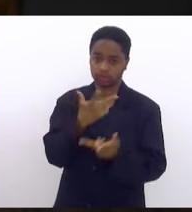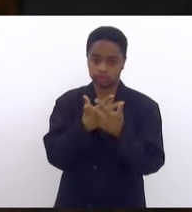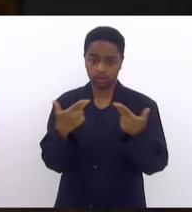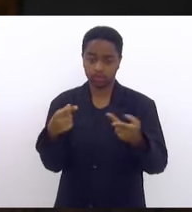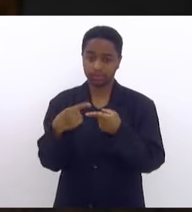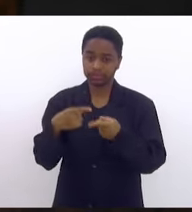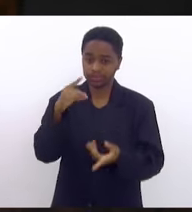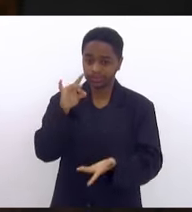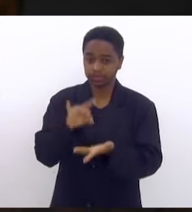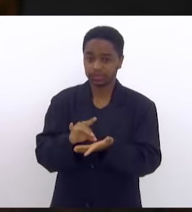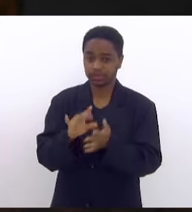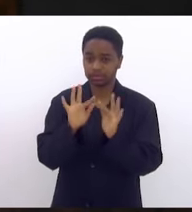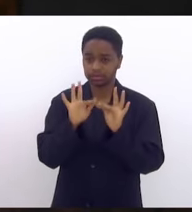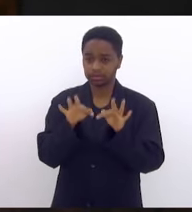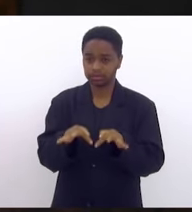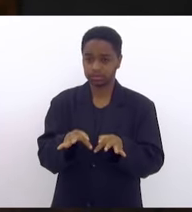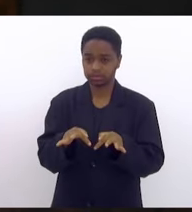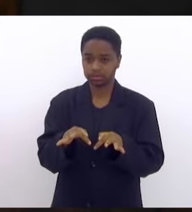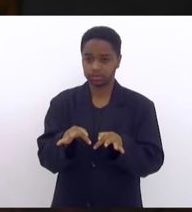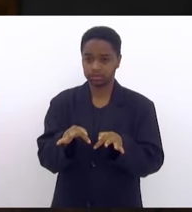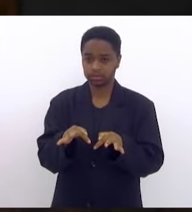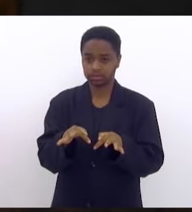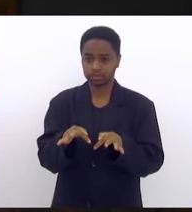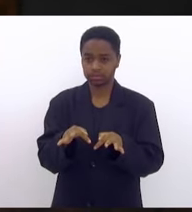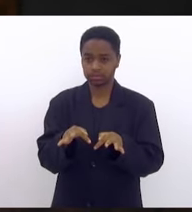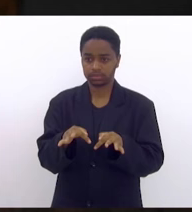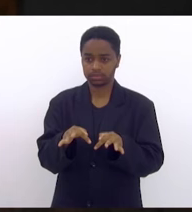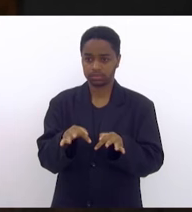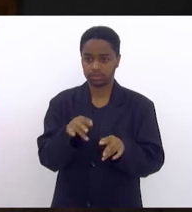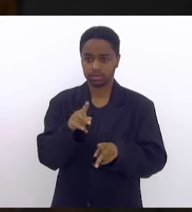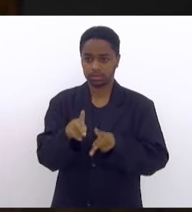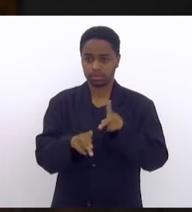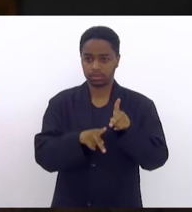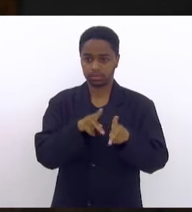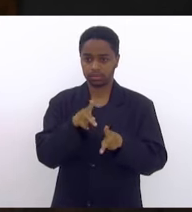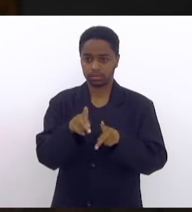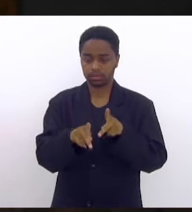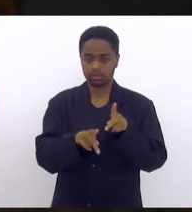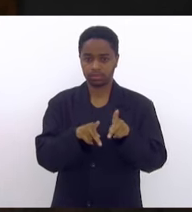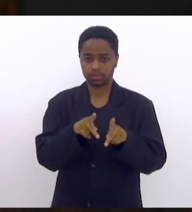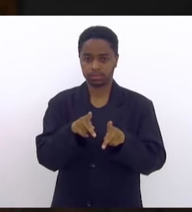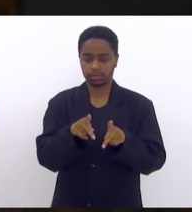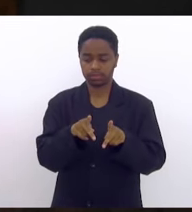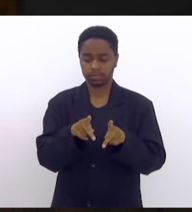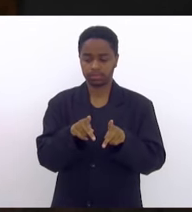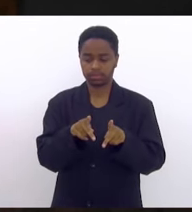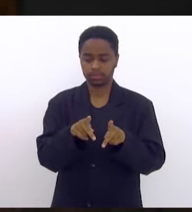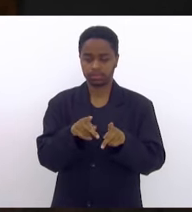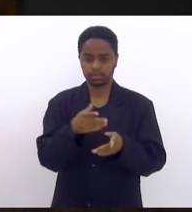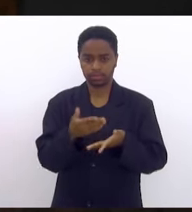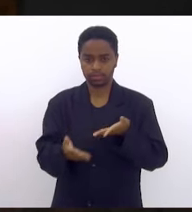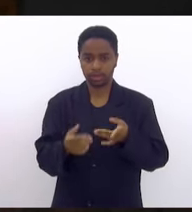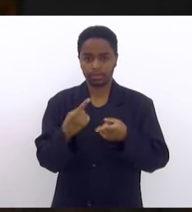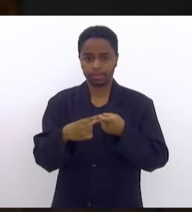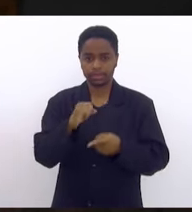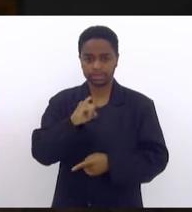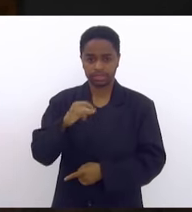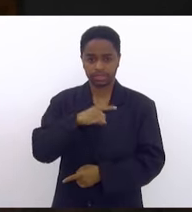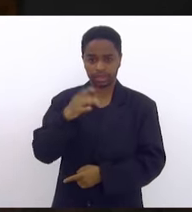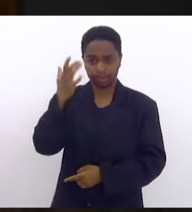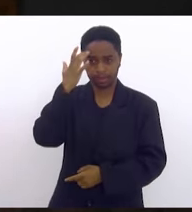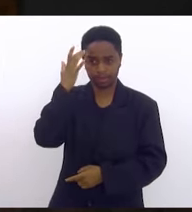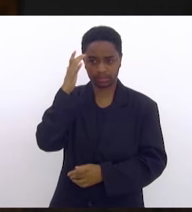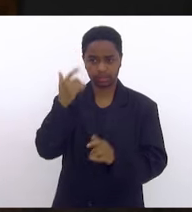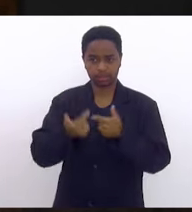final disso, Pastor Samuel, quem ganha é a população. Eu acho que quando a gente chega no nível de maturidade e de trabalho, nós temos